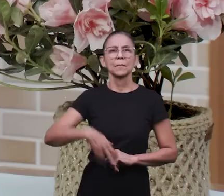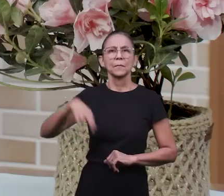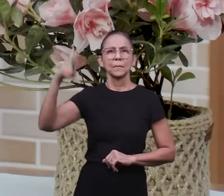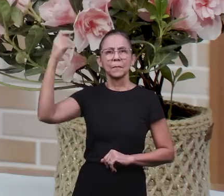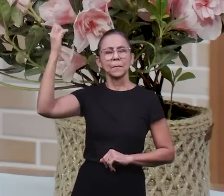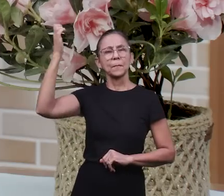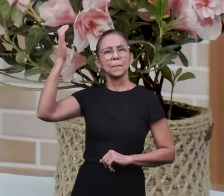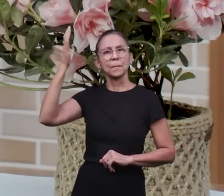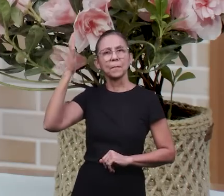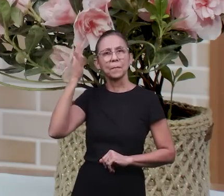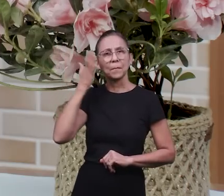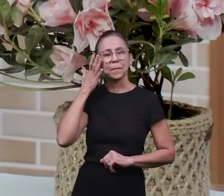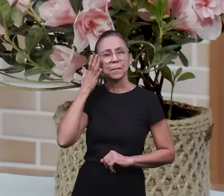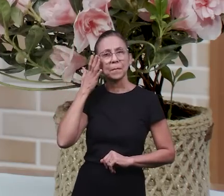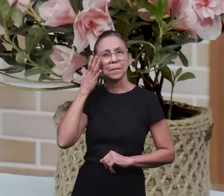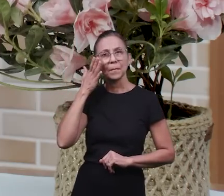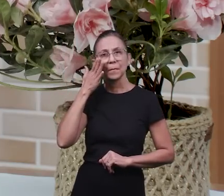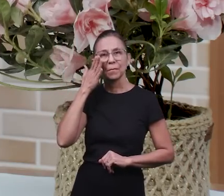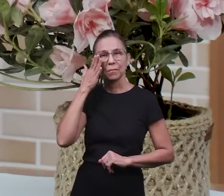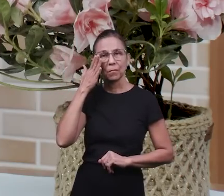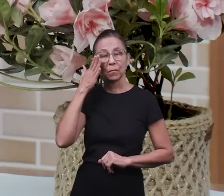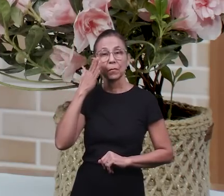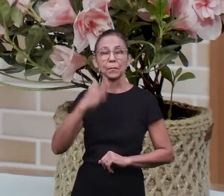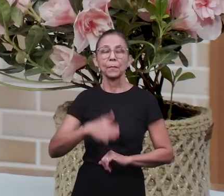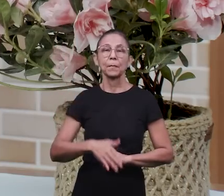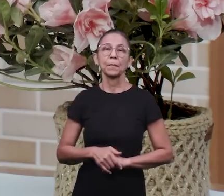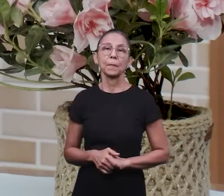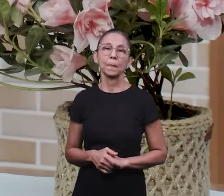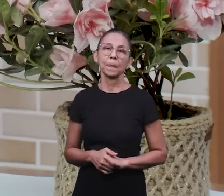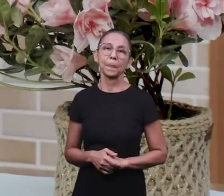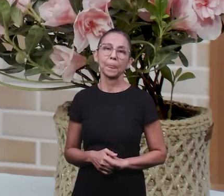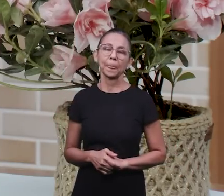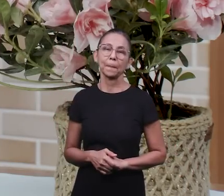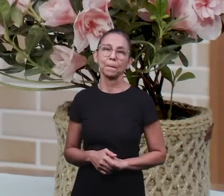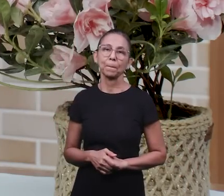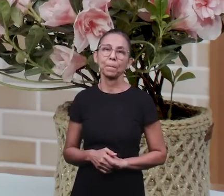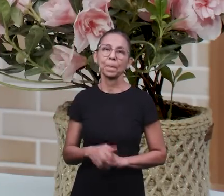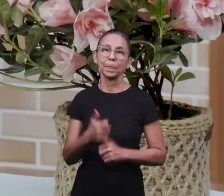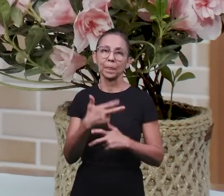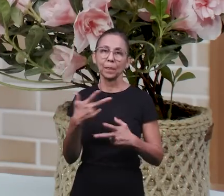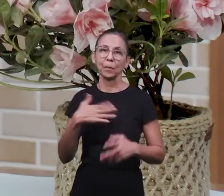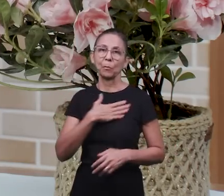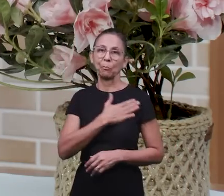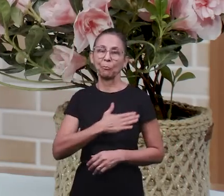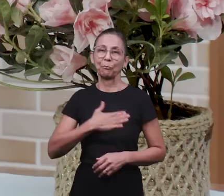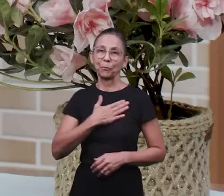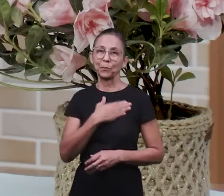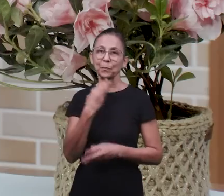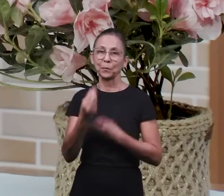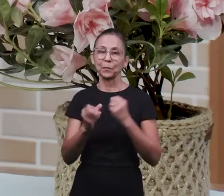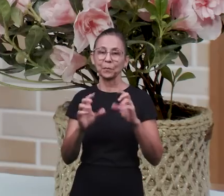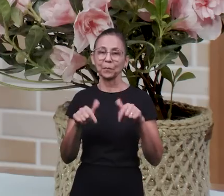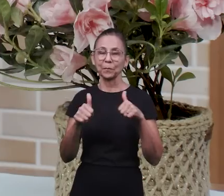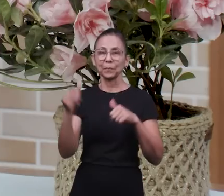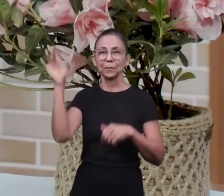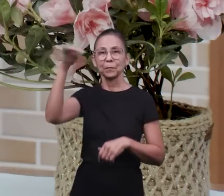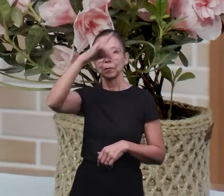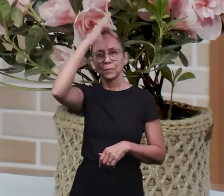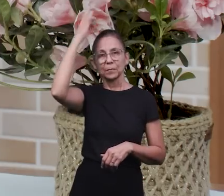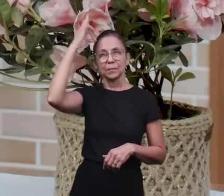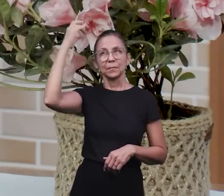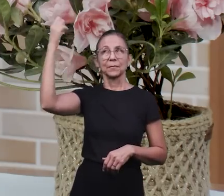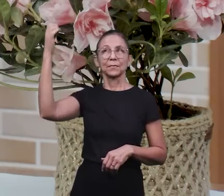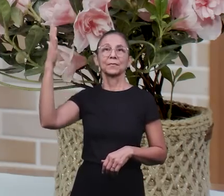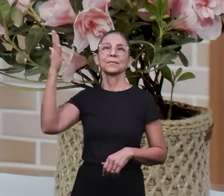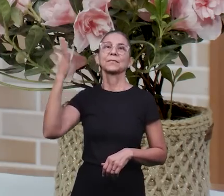Ele revela esse modelo daquilo que agrada a Ele através do Espírito Santo, ou seja, como deve